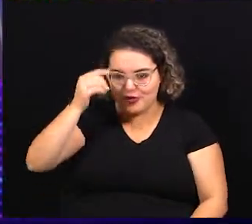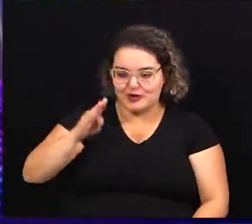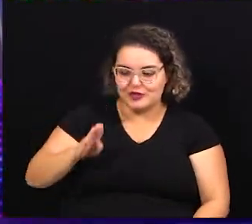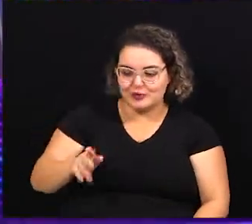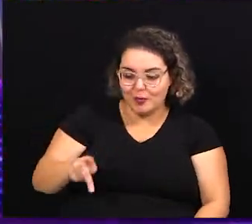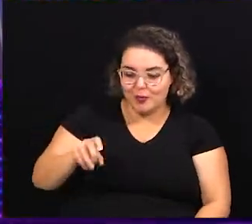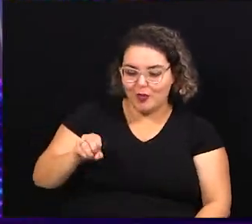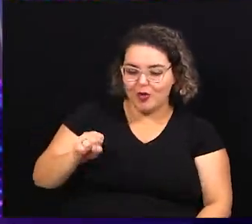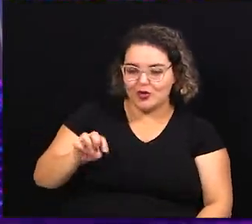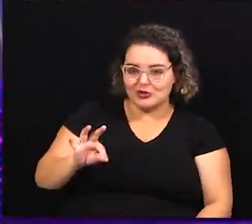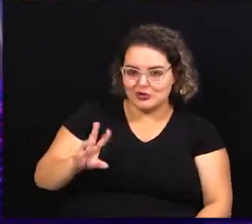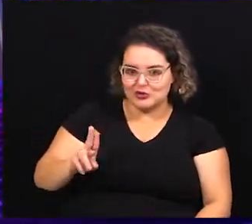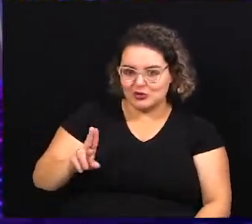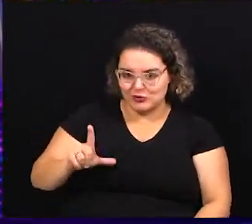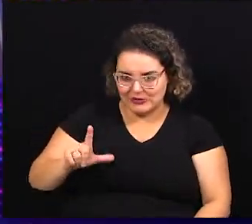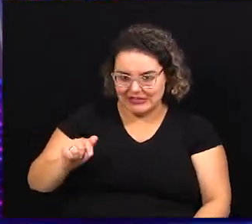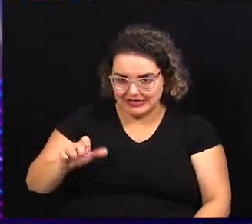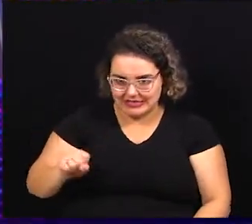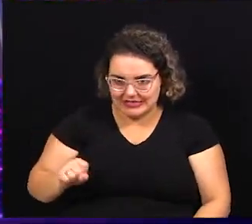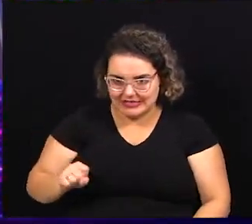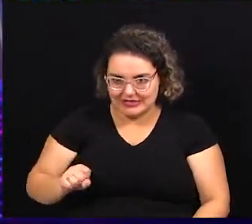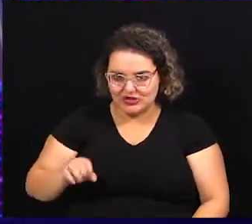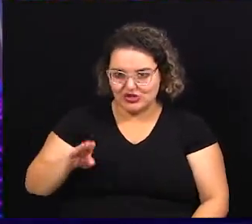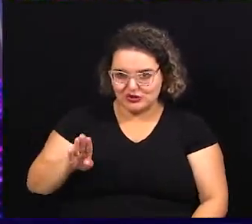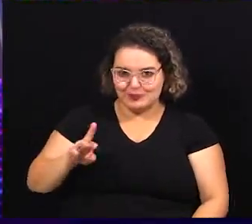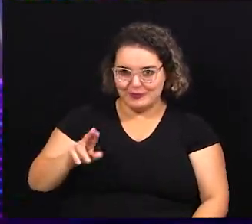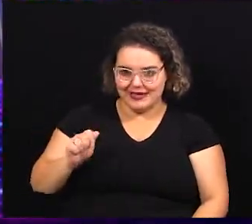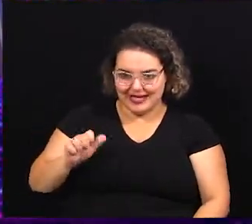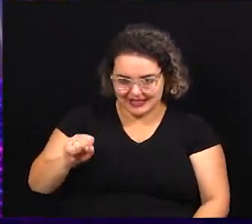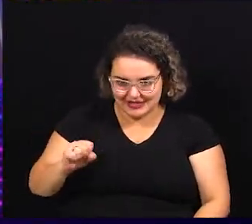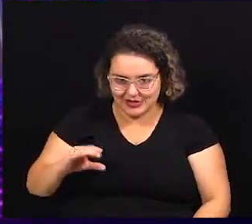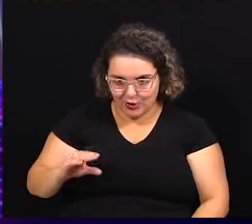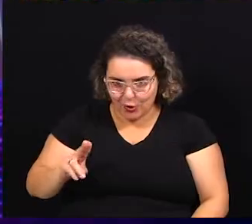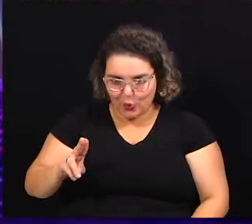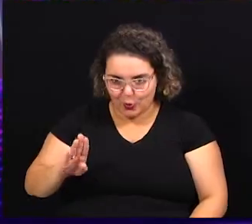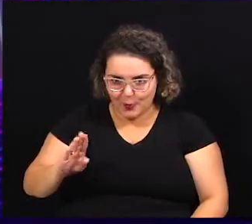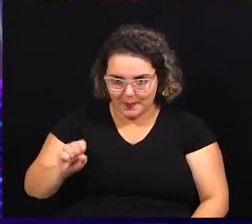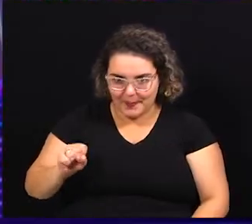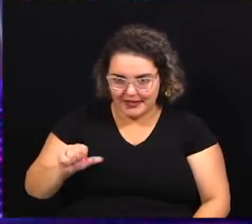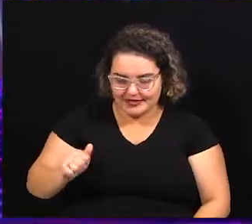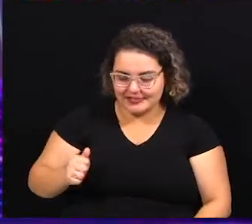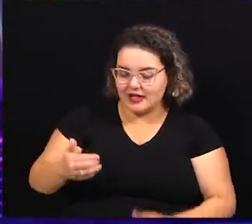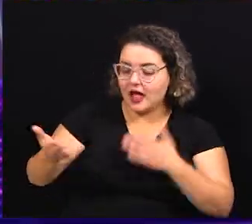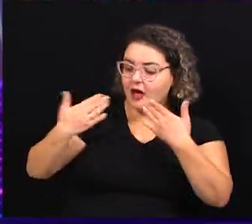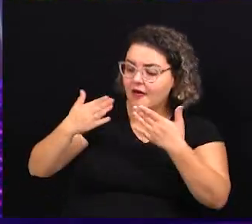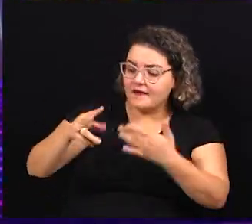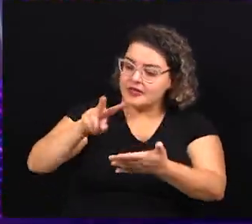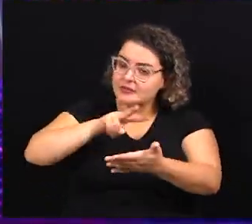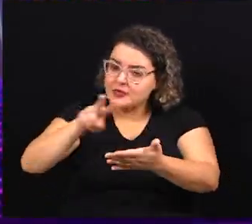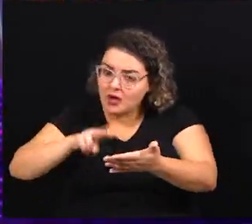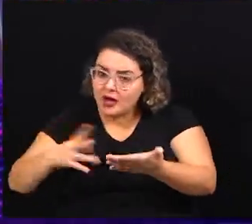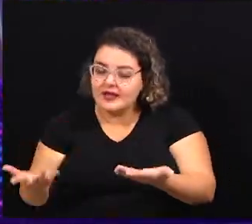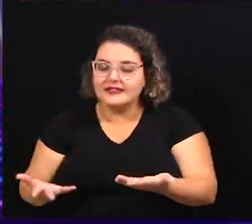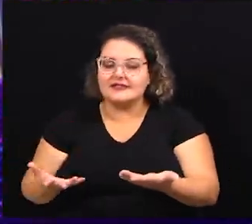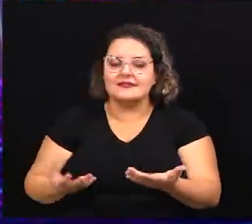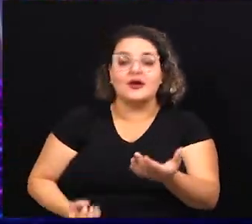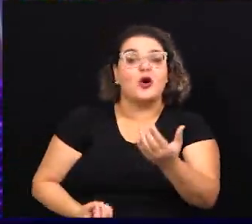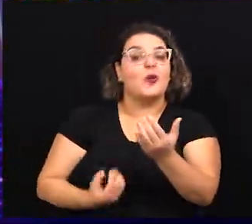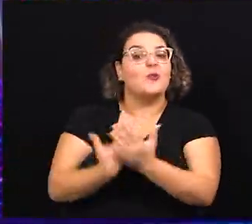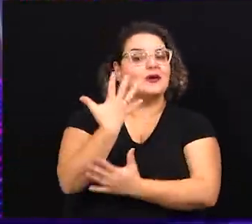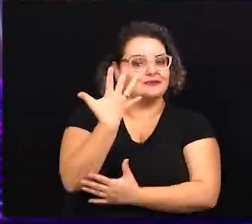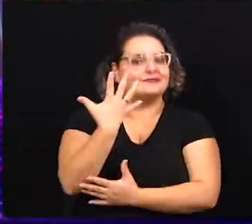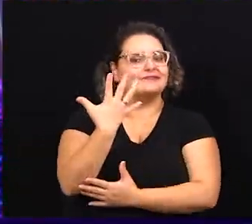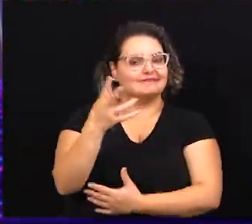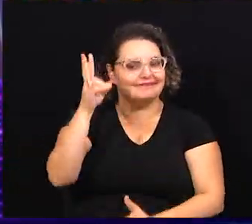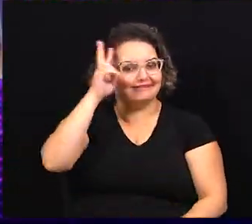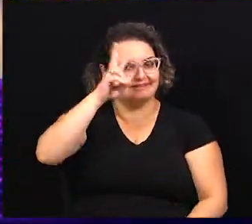Brás Cubas. E aí, com essa inspiração do escritor conversando com o leitor, toda essa questão, eu acabei